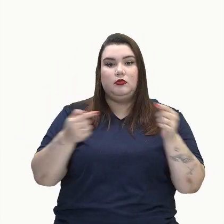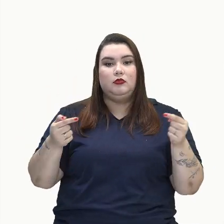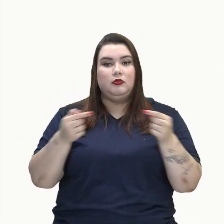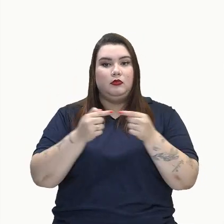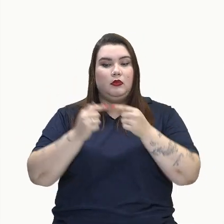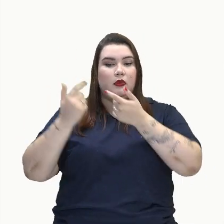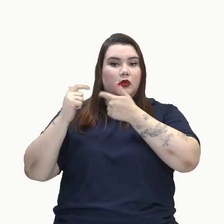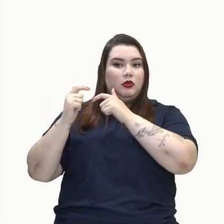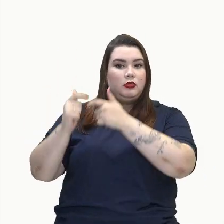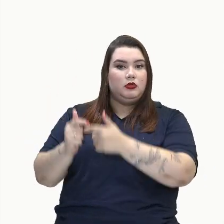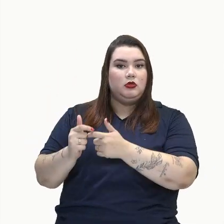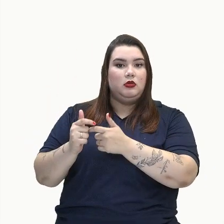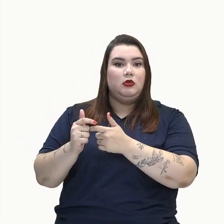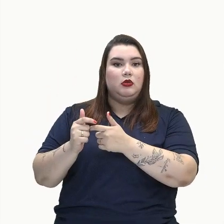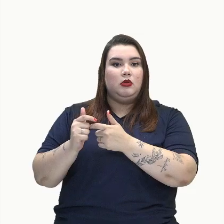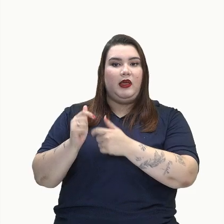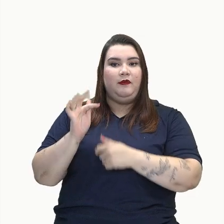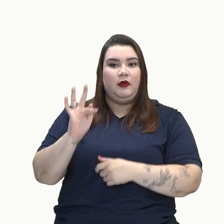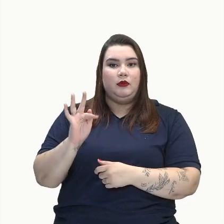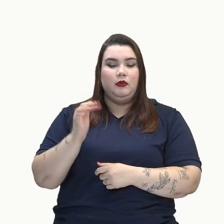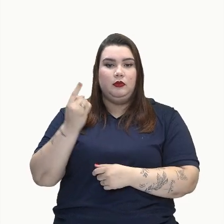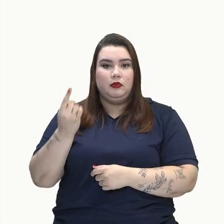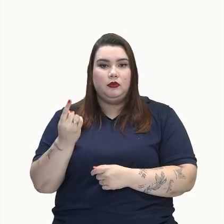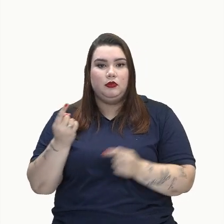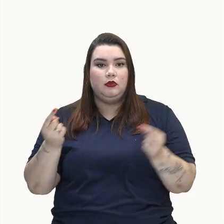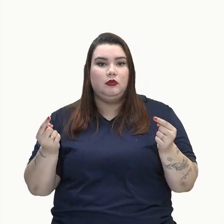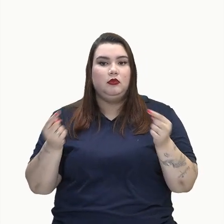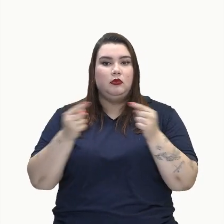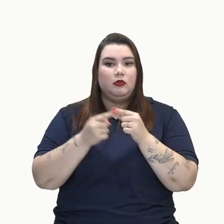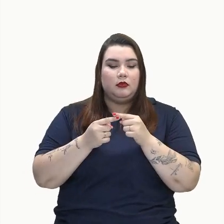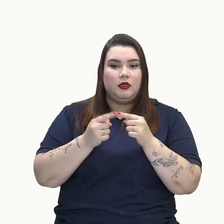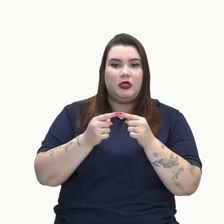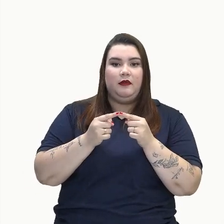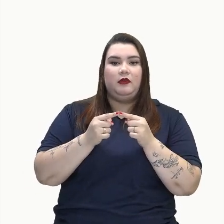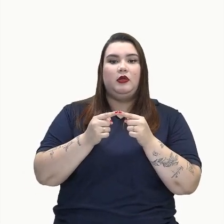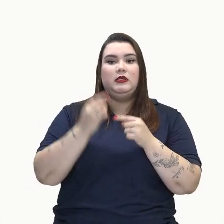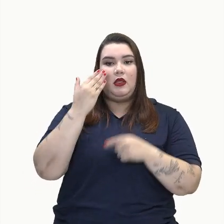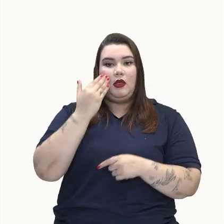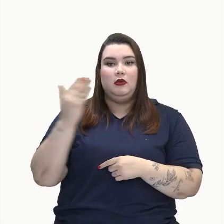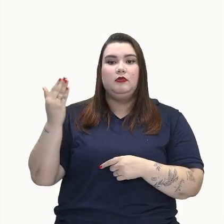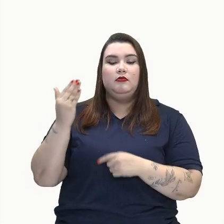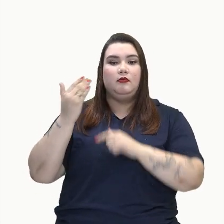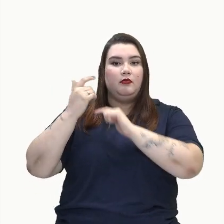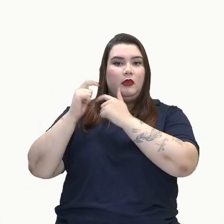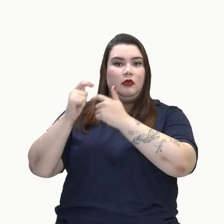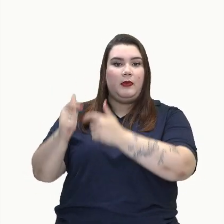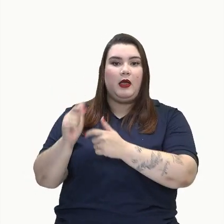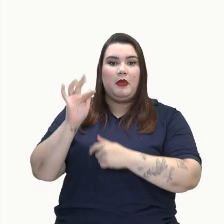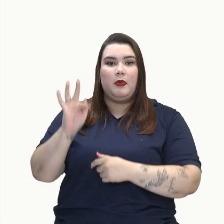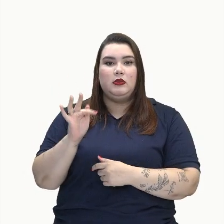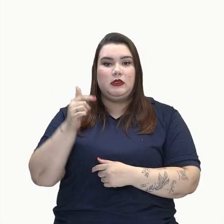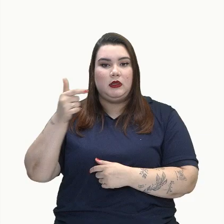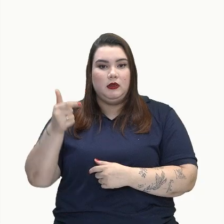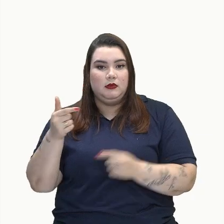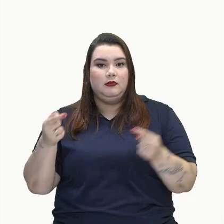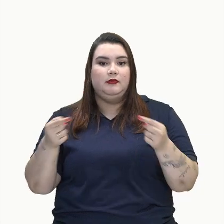geração F1, que é o resultado dos indivíduos 100% heterozigotos. Então, ele pegou esses